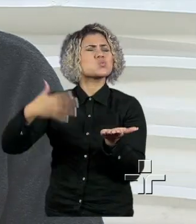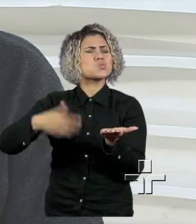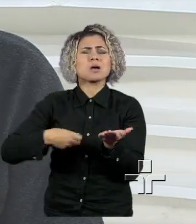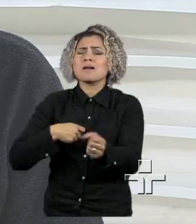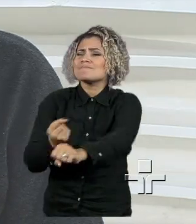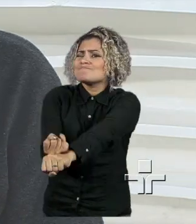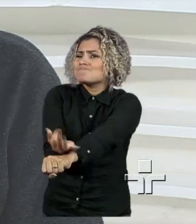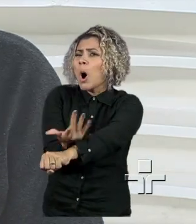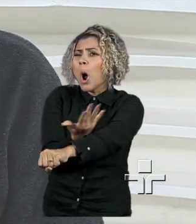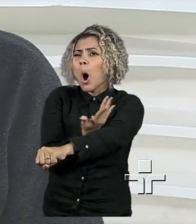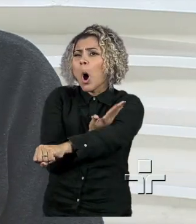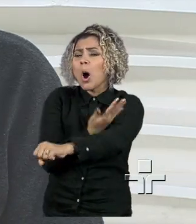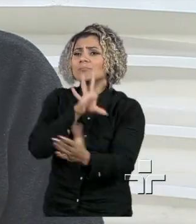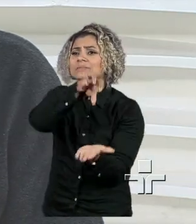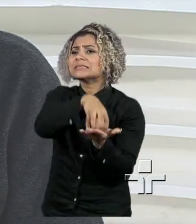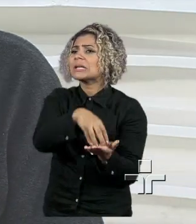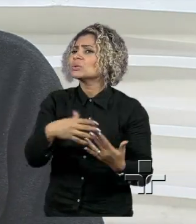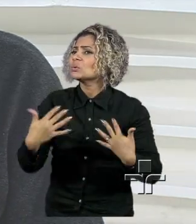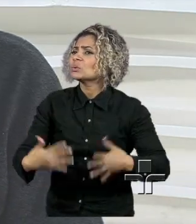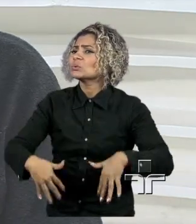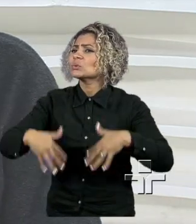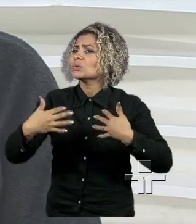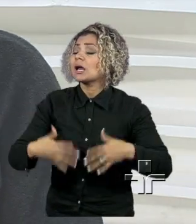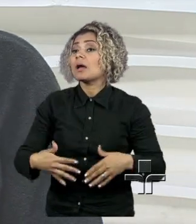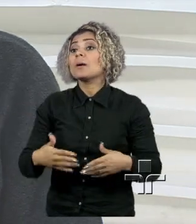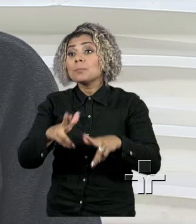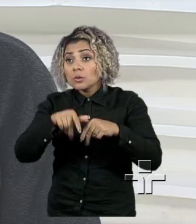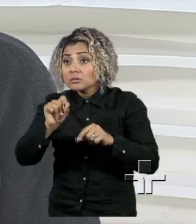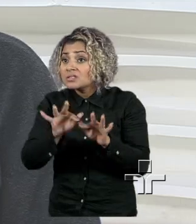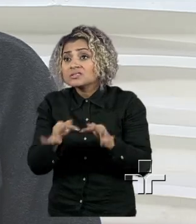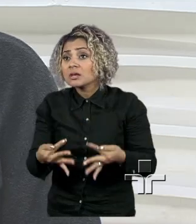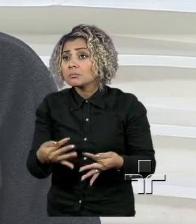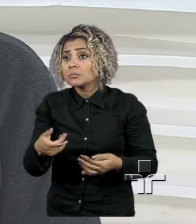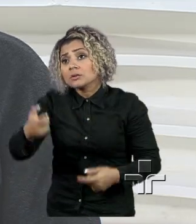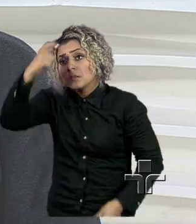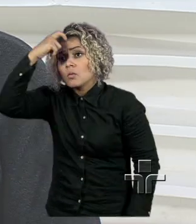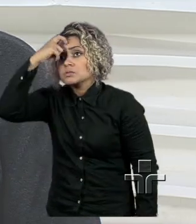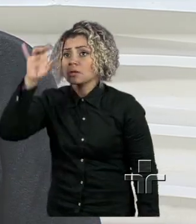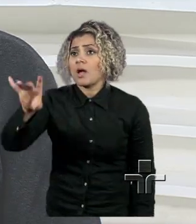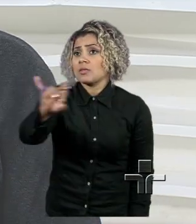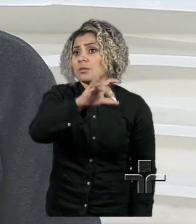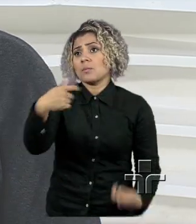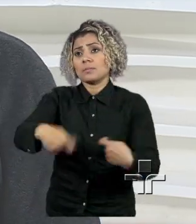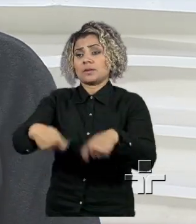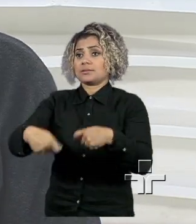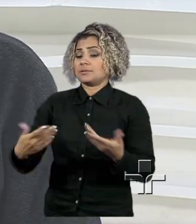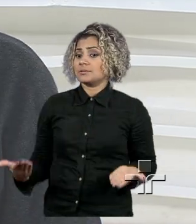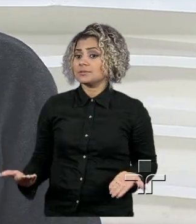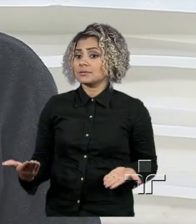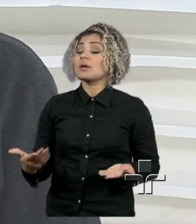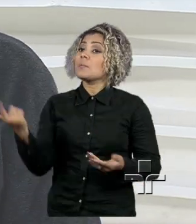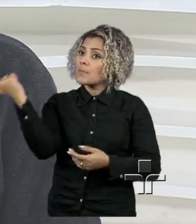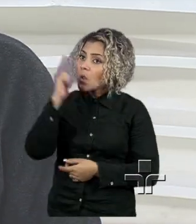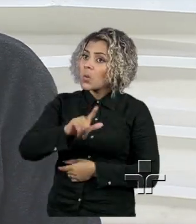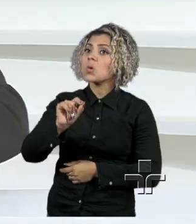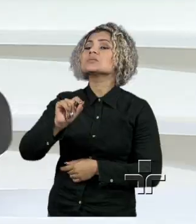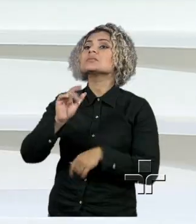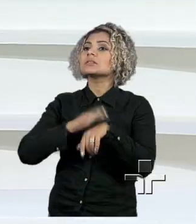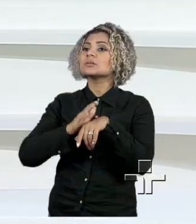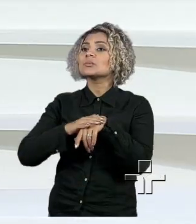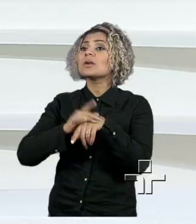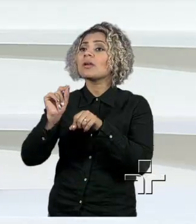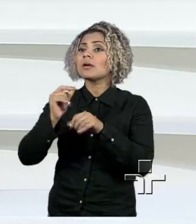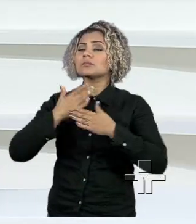muito. Então, eu acho, André, que é muito simples, é só ter consciência e conversar com o travesseiro, sabe? A vida